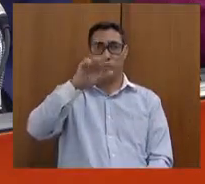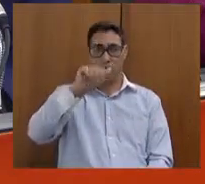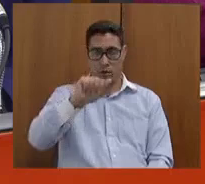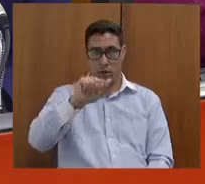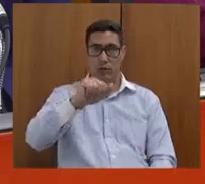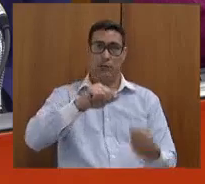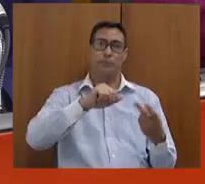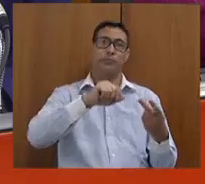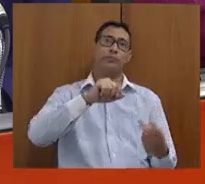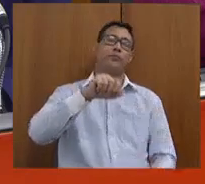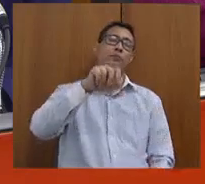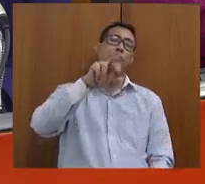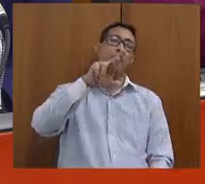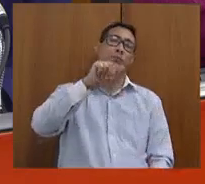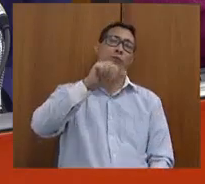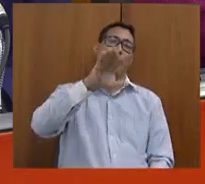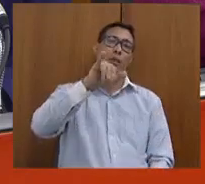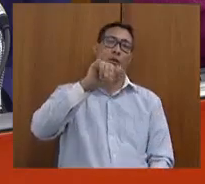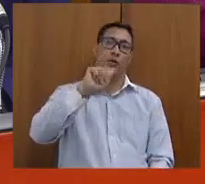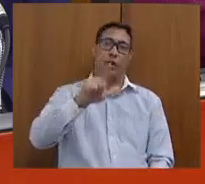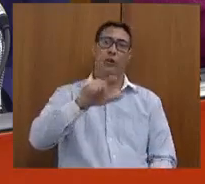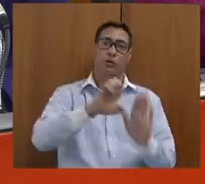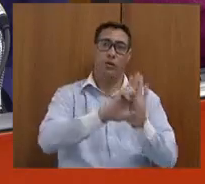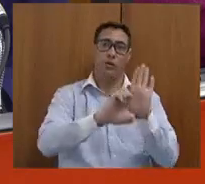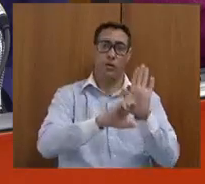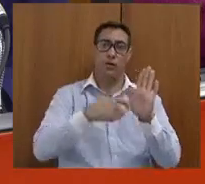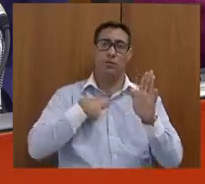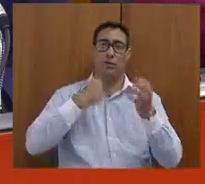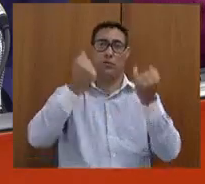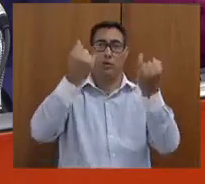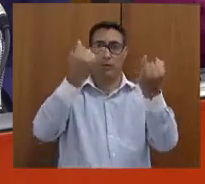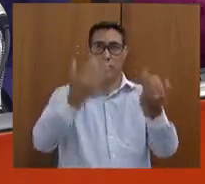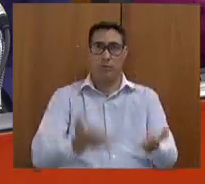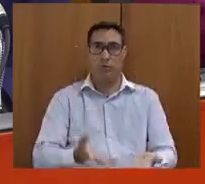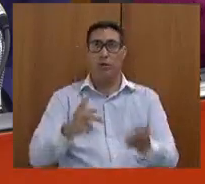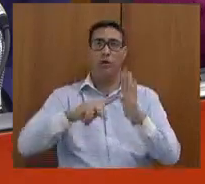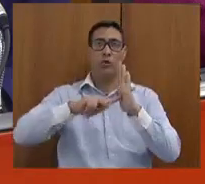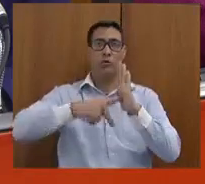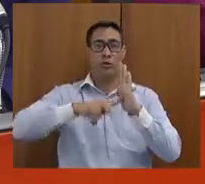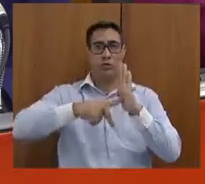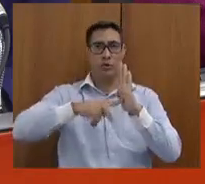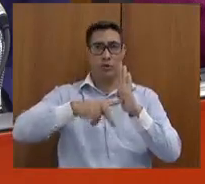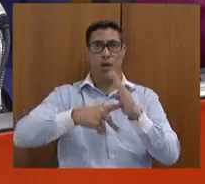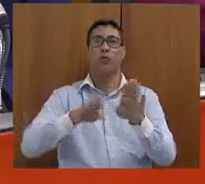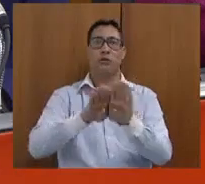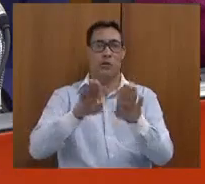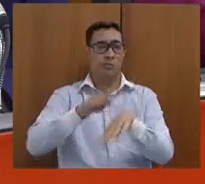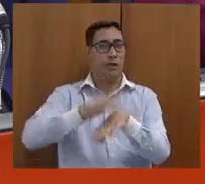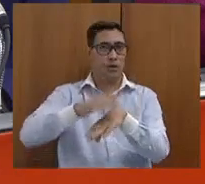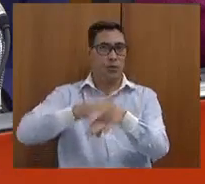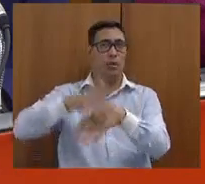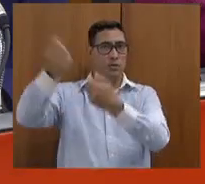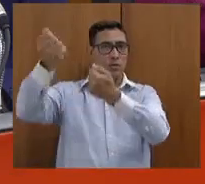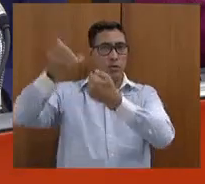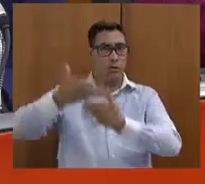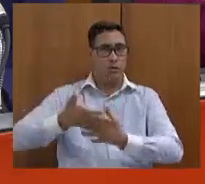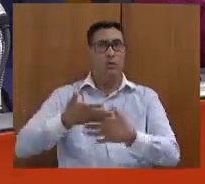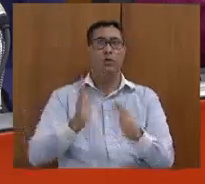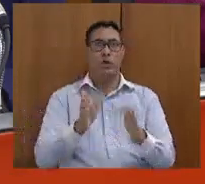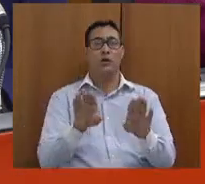né que tem no edital que a senhora traz e traz muito bem o sindicato também já nos levou essa essa situação que